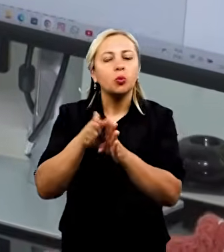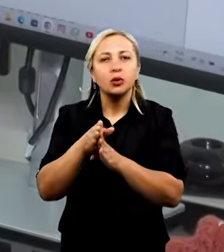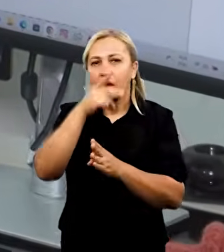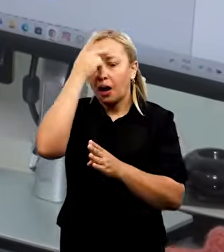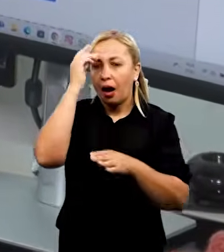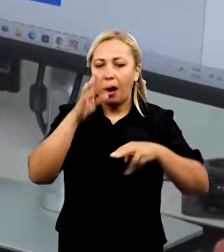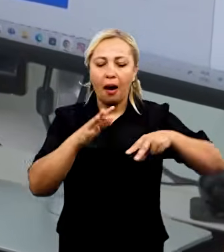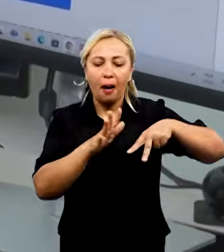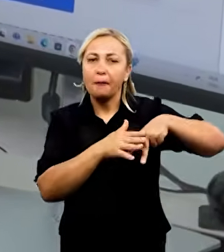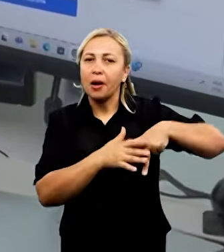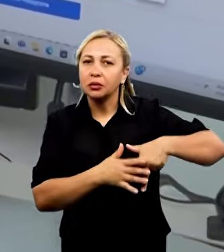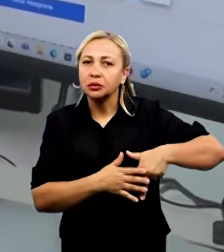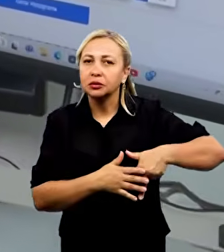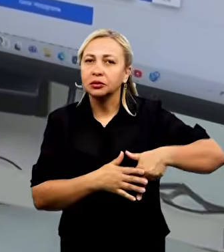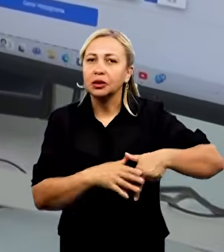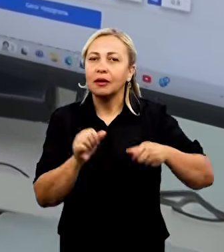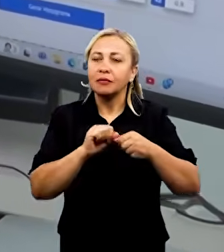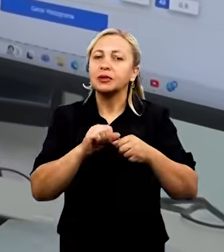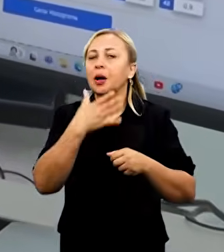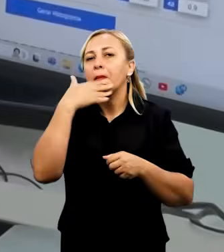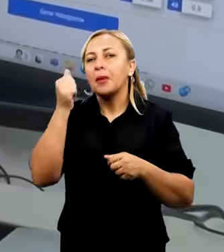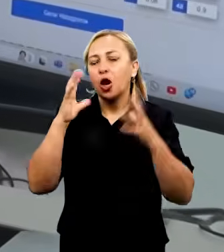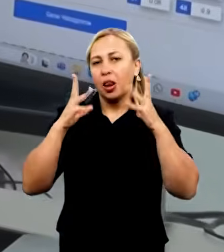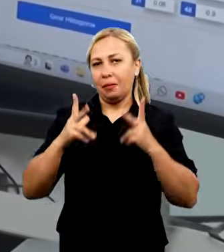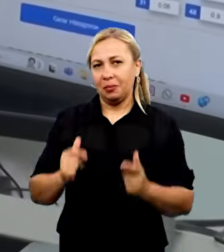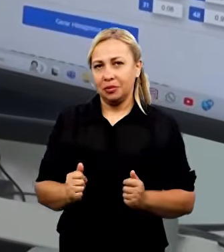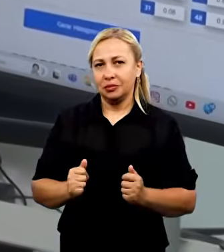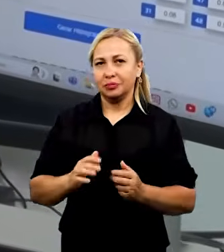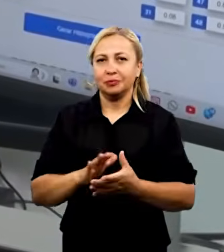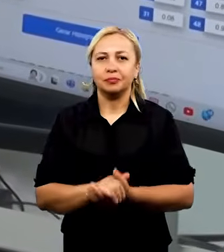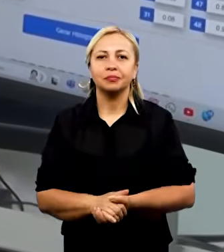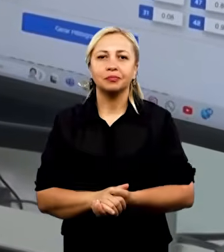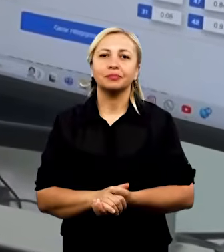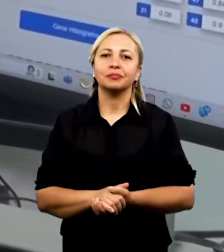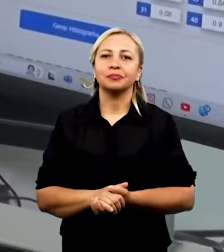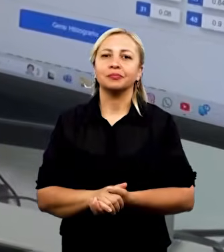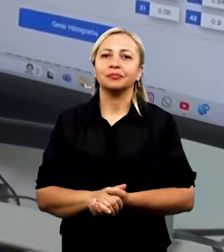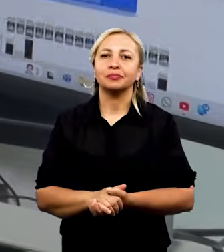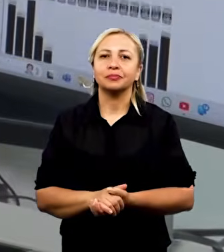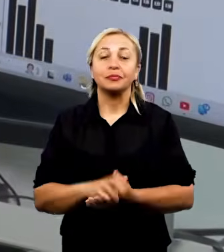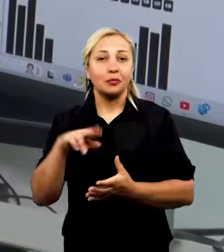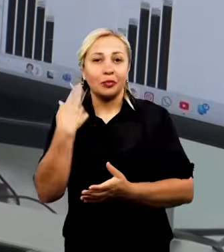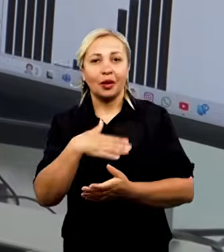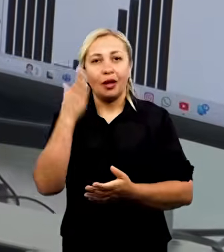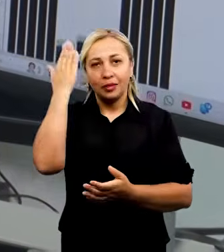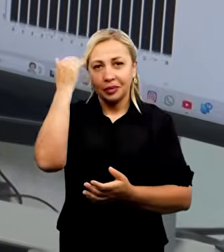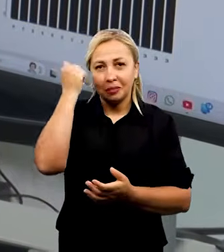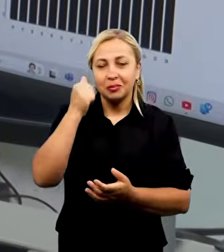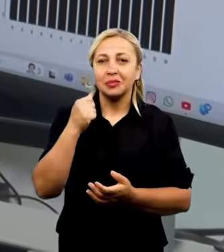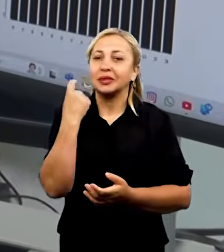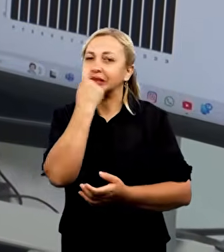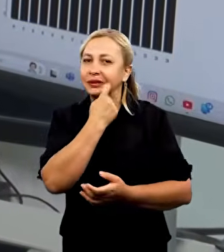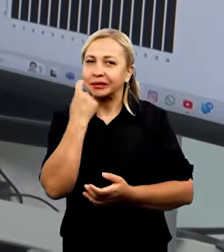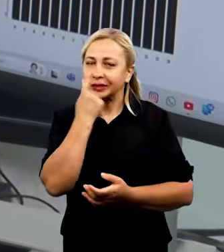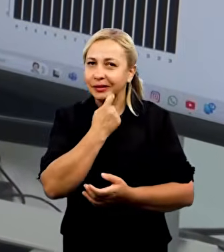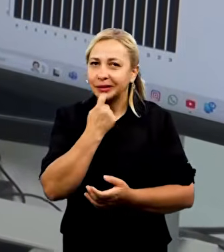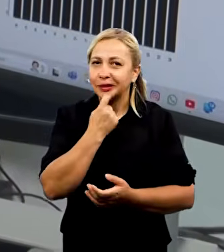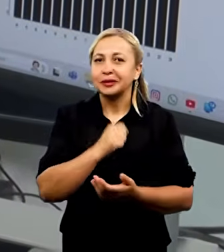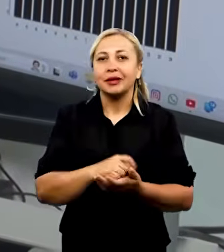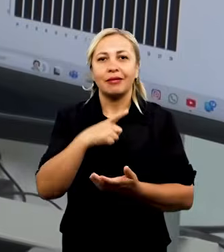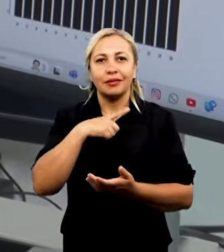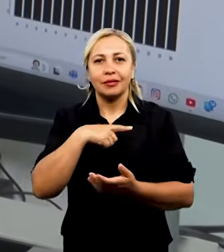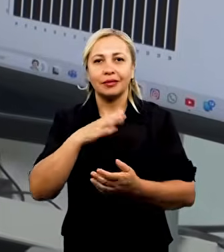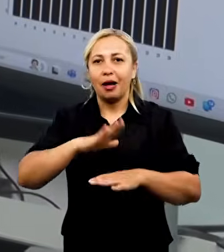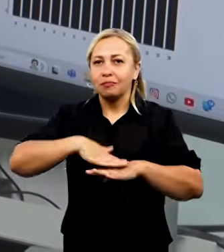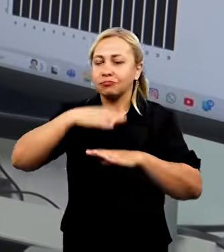tem a noção de como orientar o paciente a fazer uma boa higienização. Nós sabemos que os dentes que têm a maior incidência